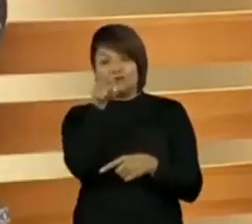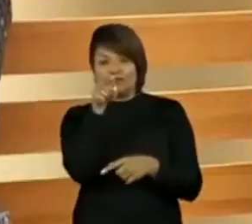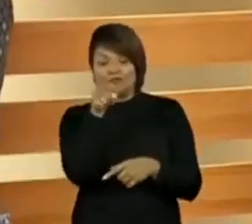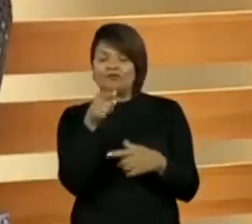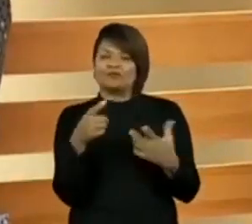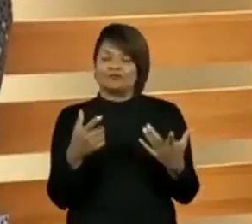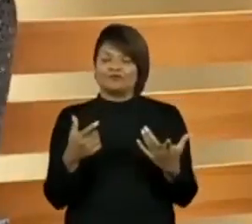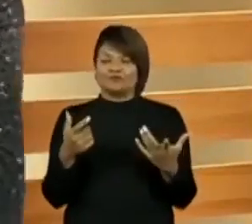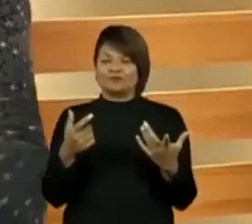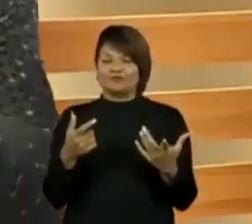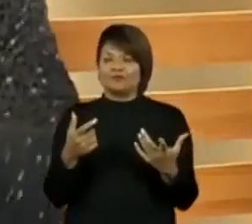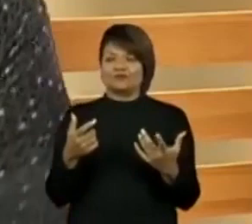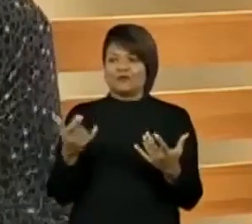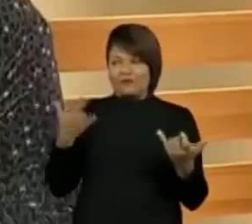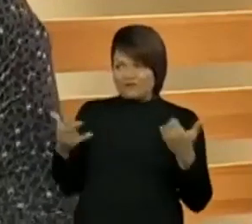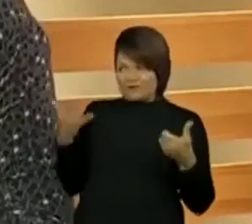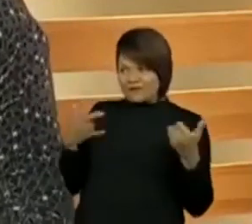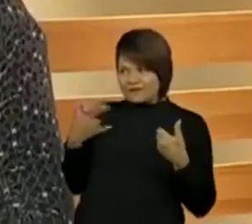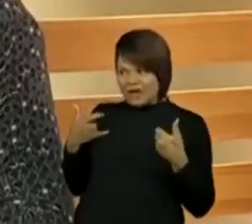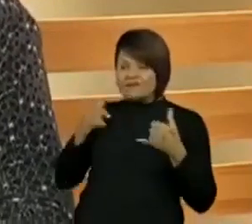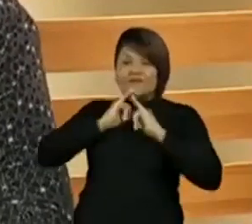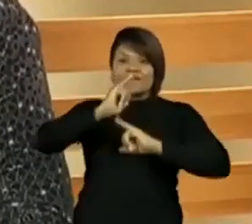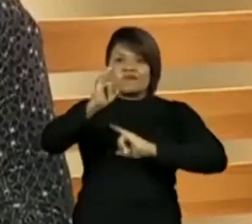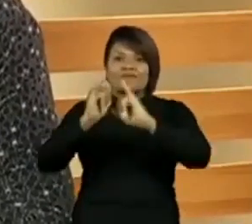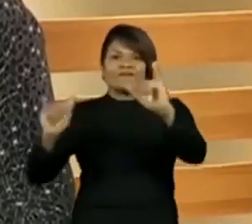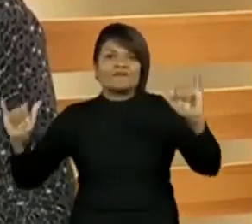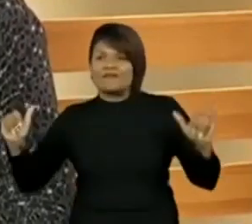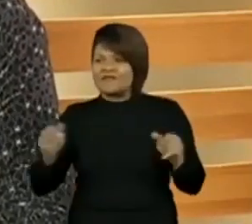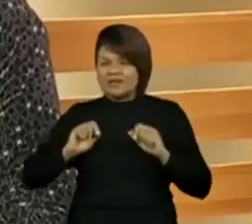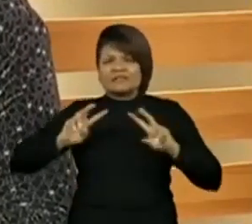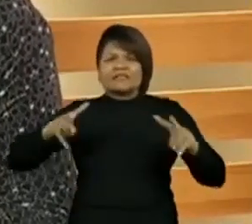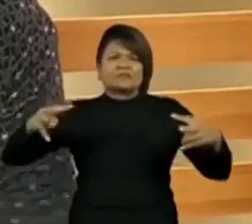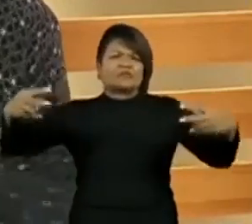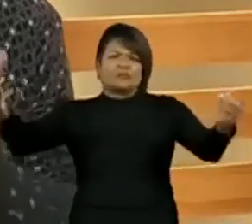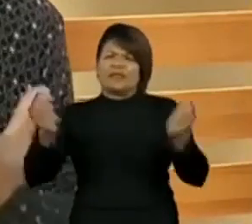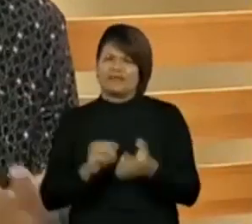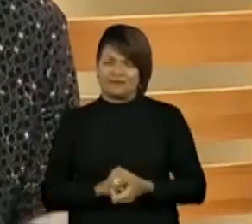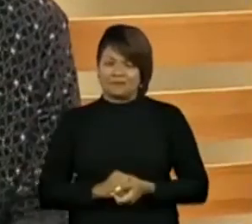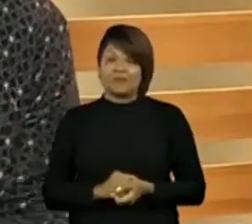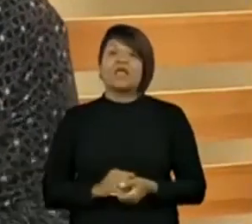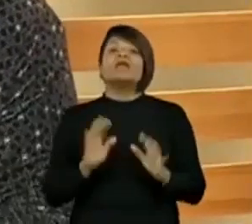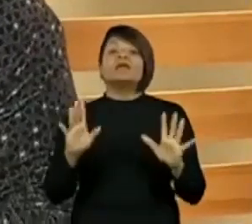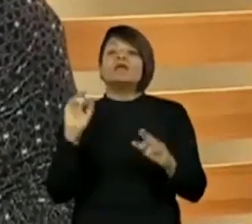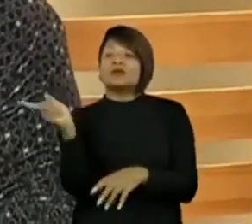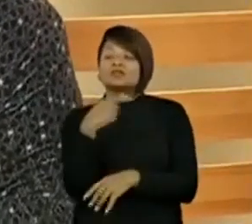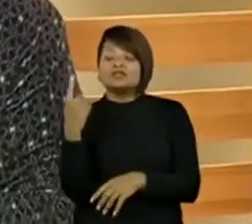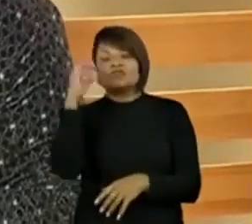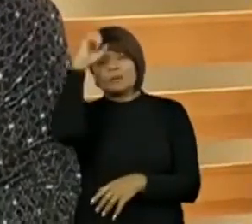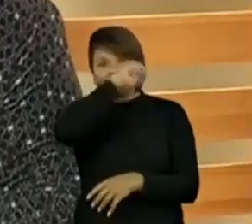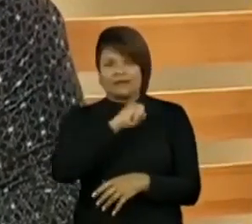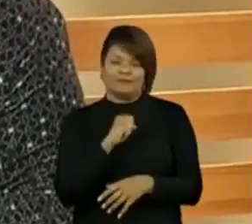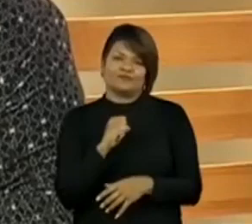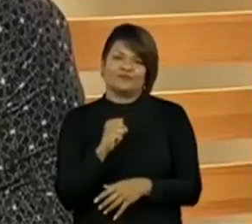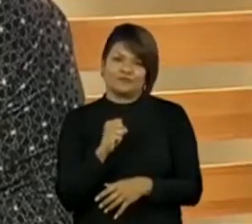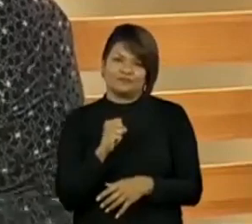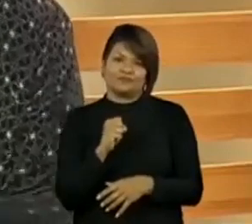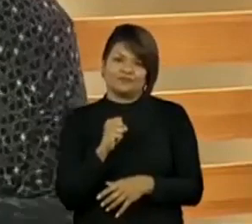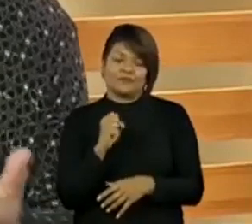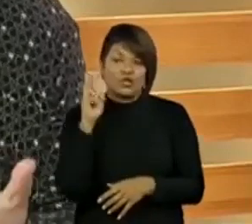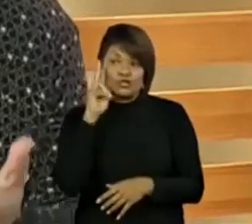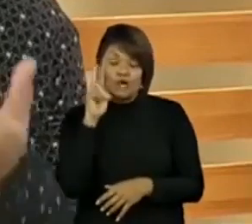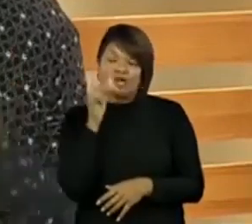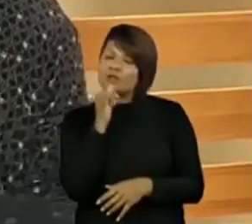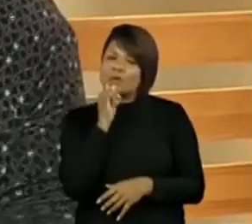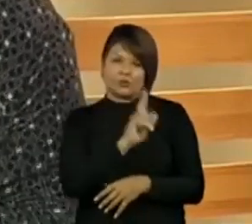gente compartilha, mais elas se multiplicam. E a gente aprende muito ouvindo uma história.